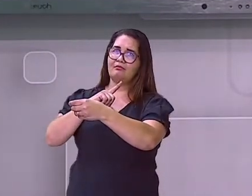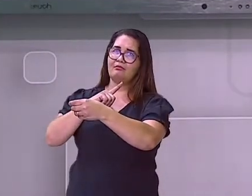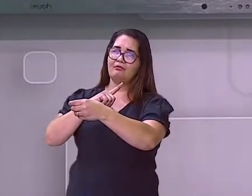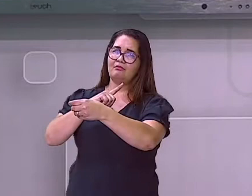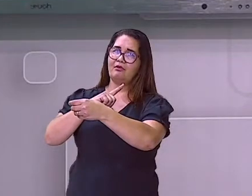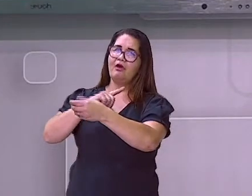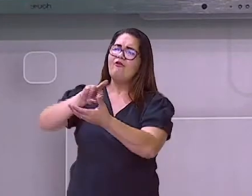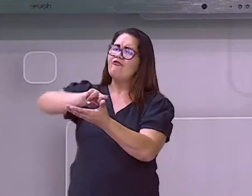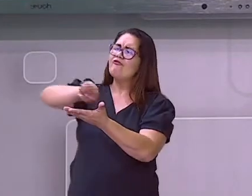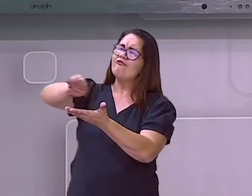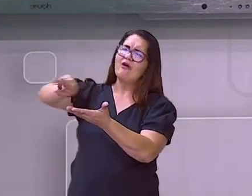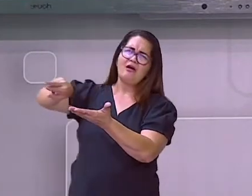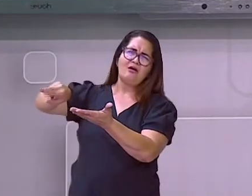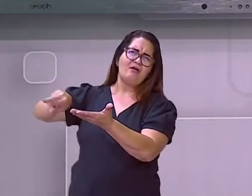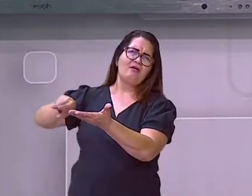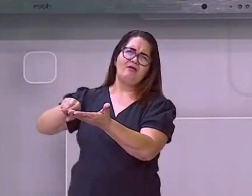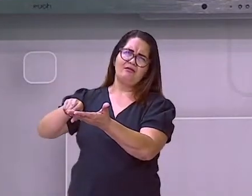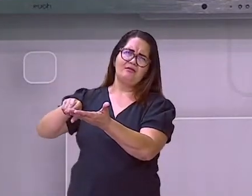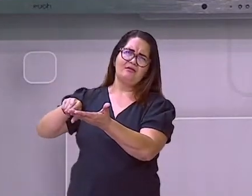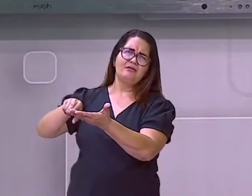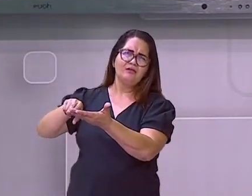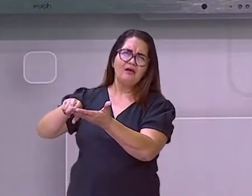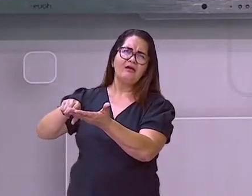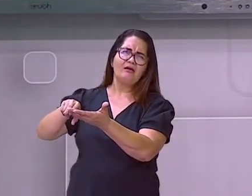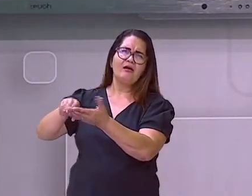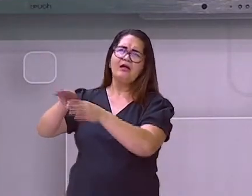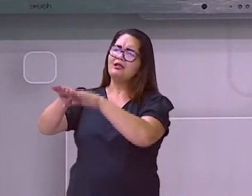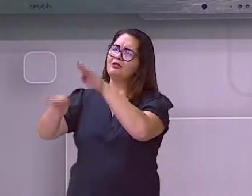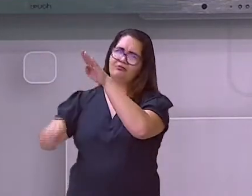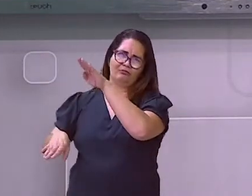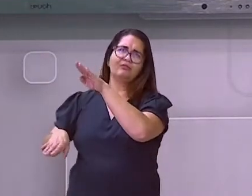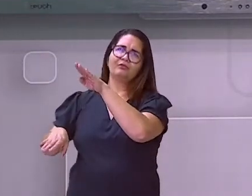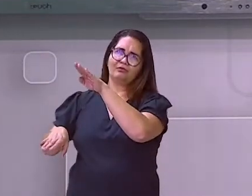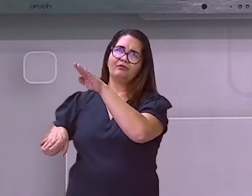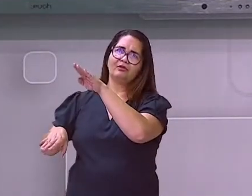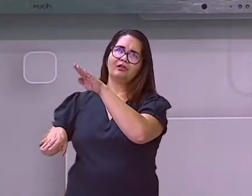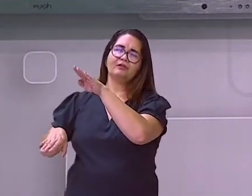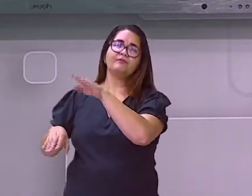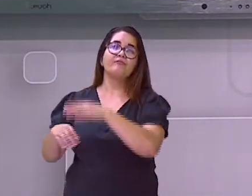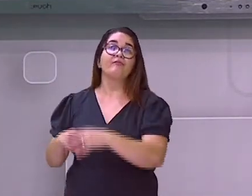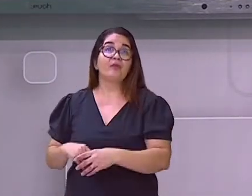se você pegar a economia de alguns países europeus,